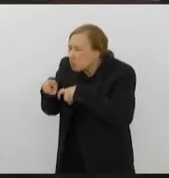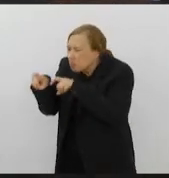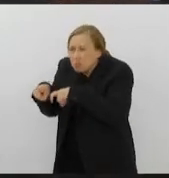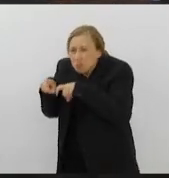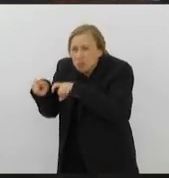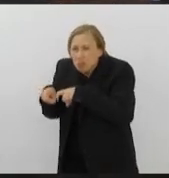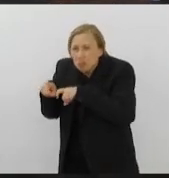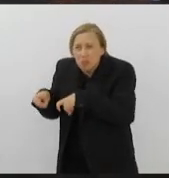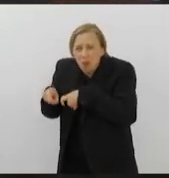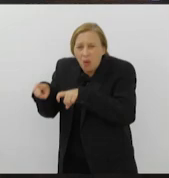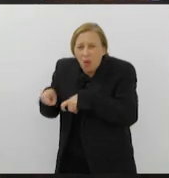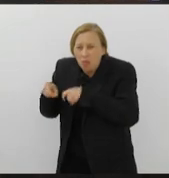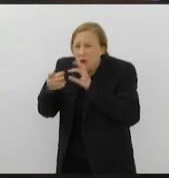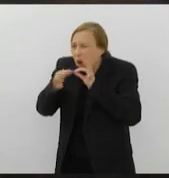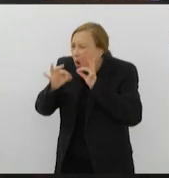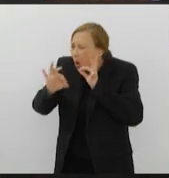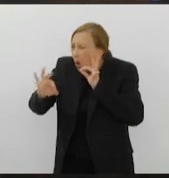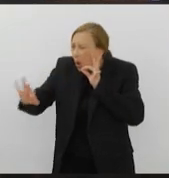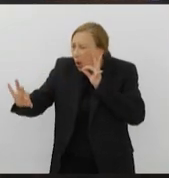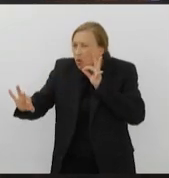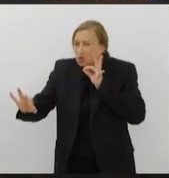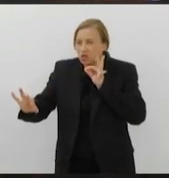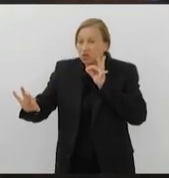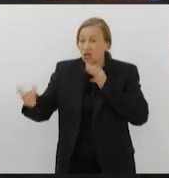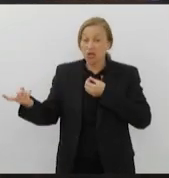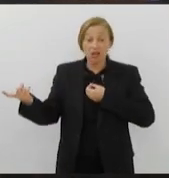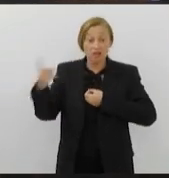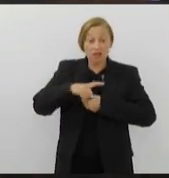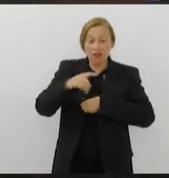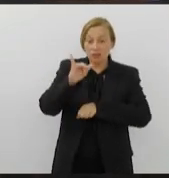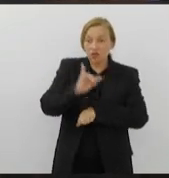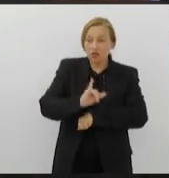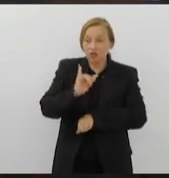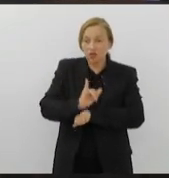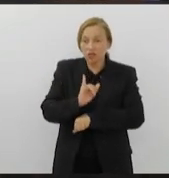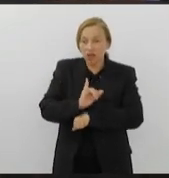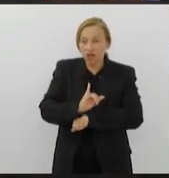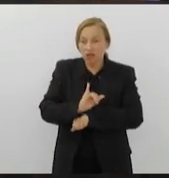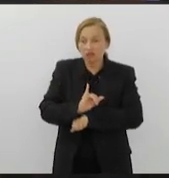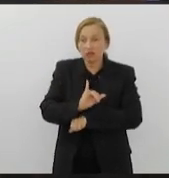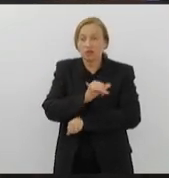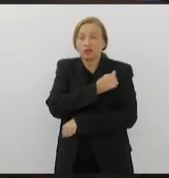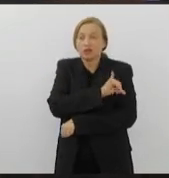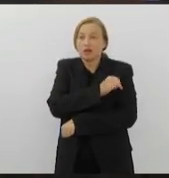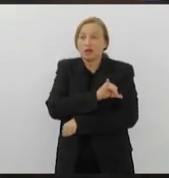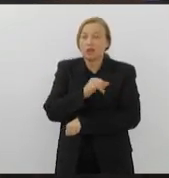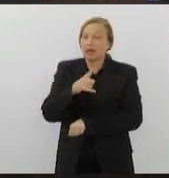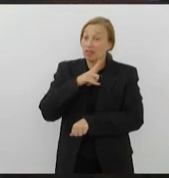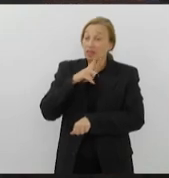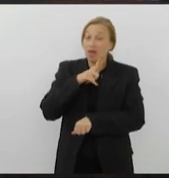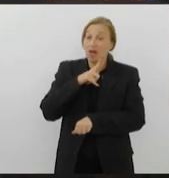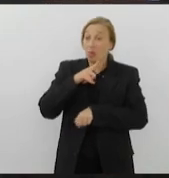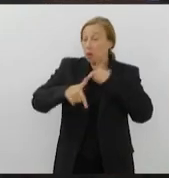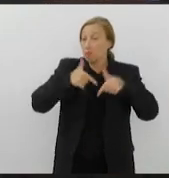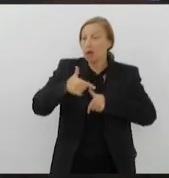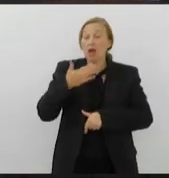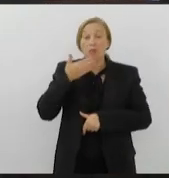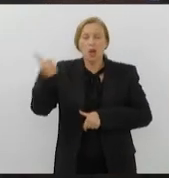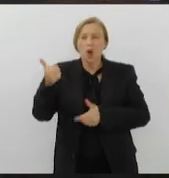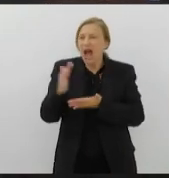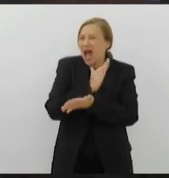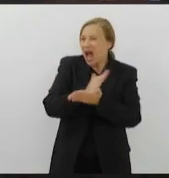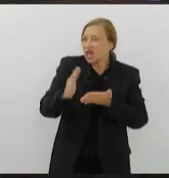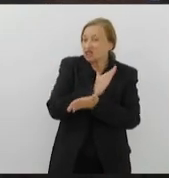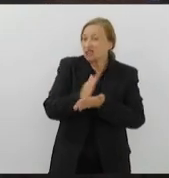que se destaca um pouquinho estudando, geralmente ele vem para a capital para poder ter uma oportunidade melhor de emprego. Muitas das vezes você tem